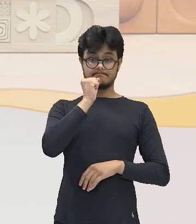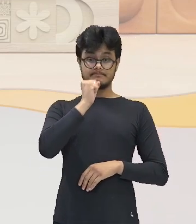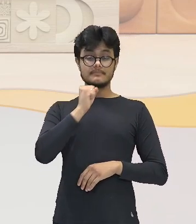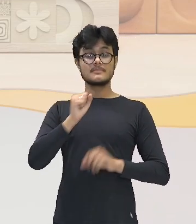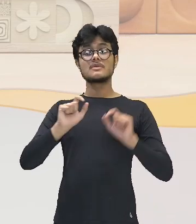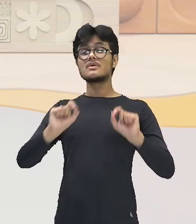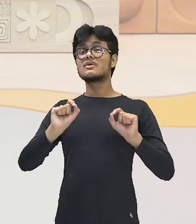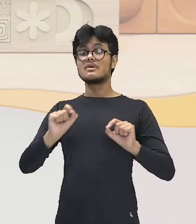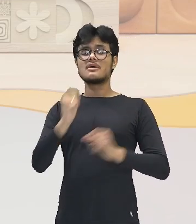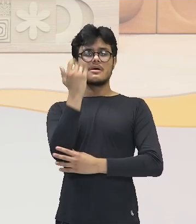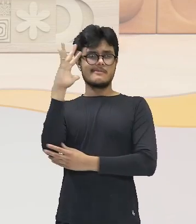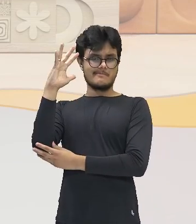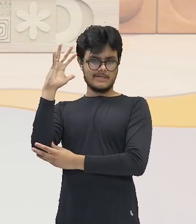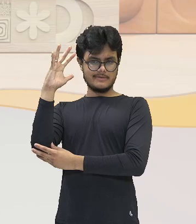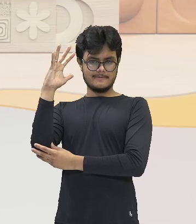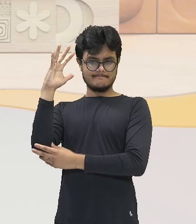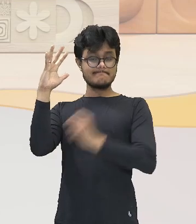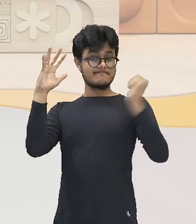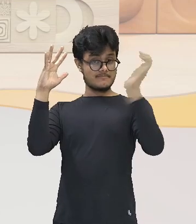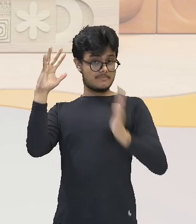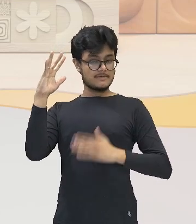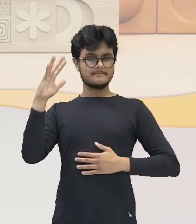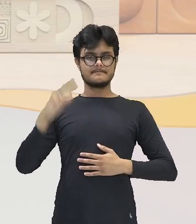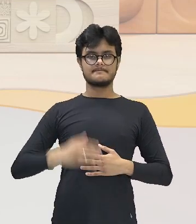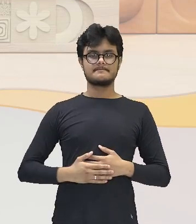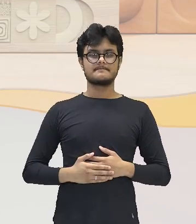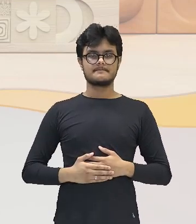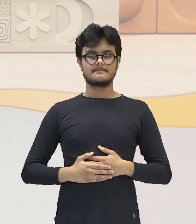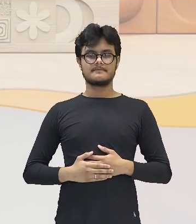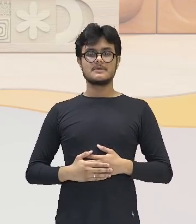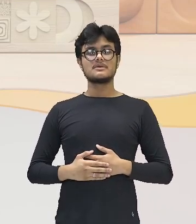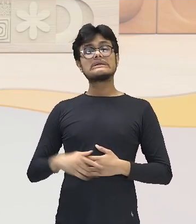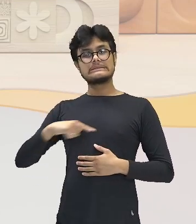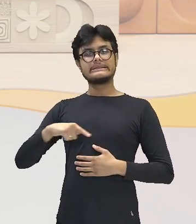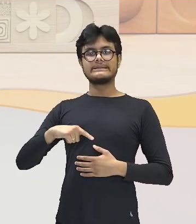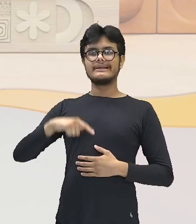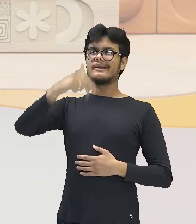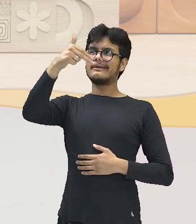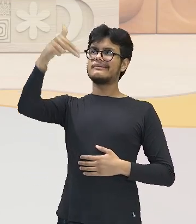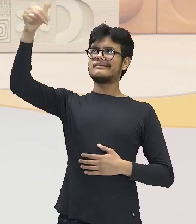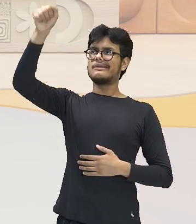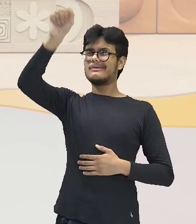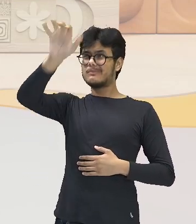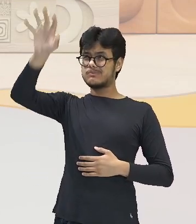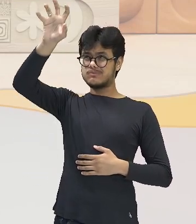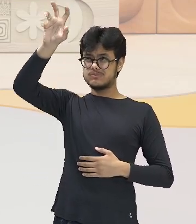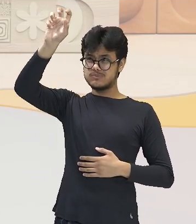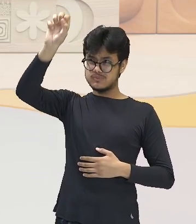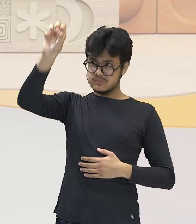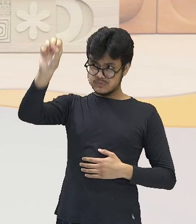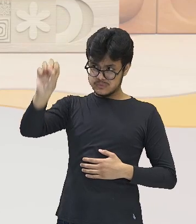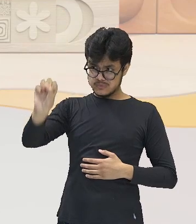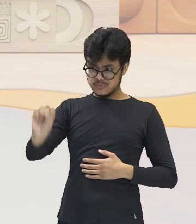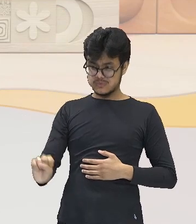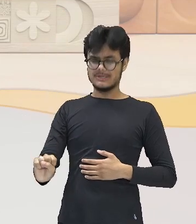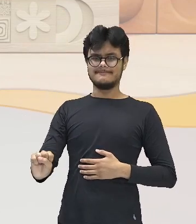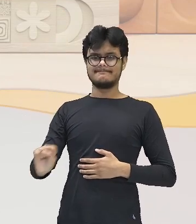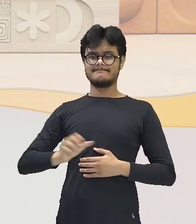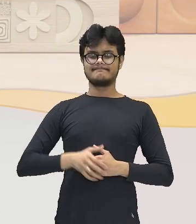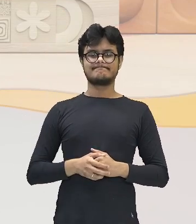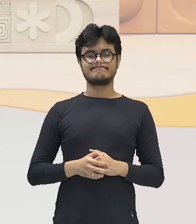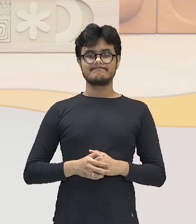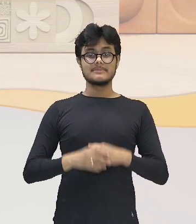ocorrência do pau-brasil, tá bom? Então, observe que a gente tem lá desde Natal até lá o Rio Grande do Sul.